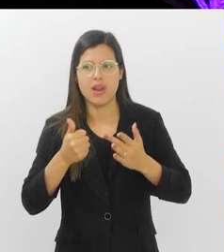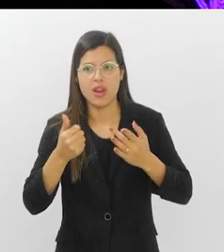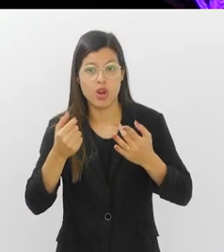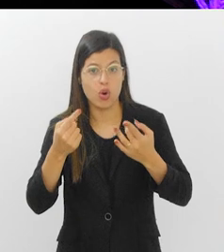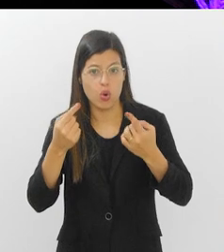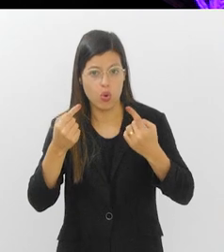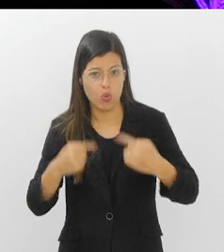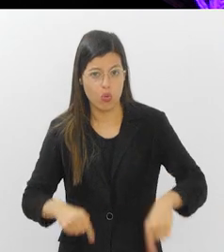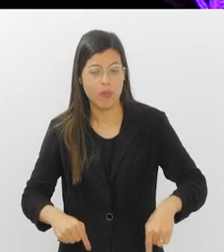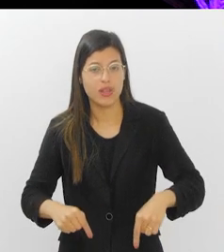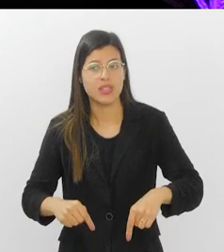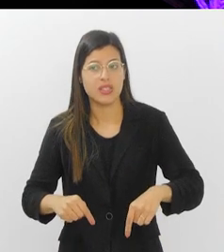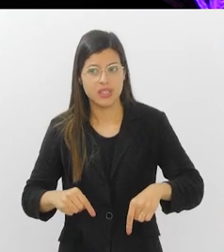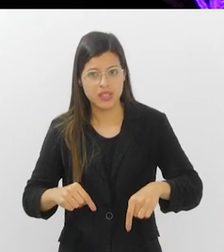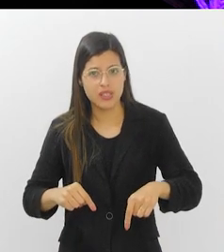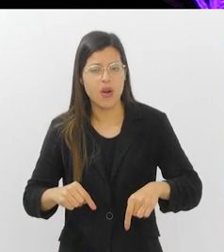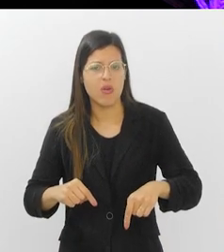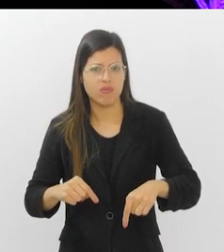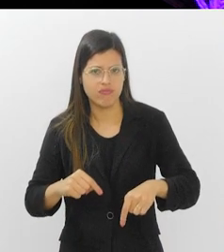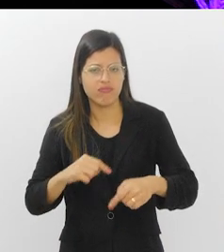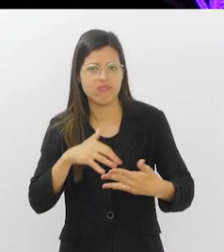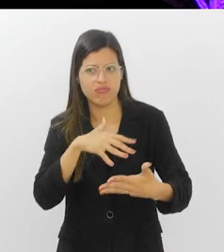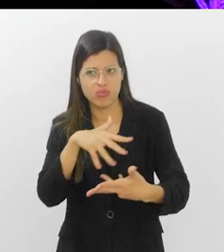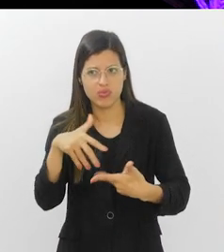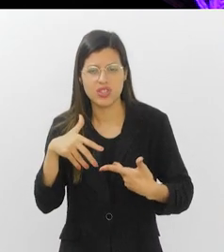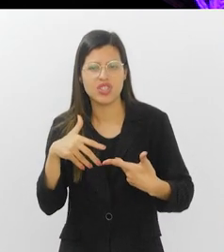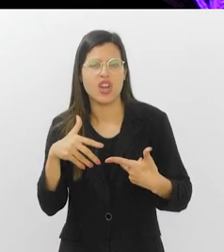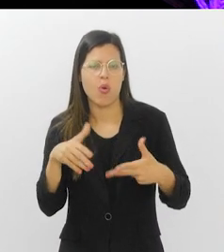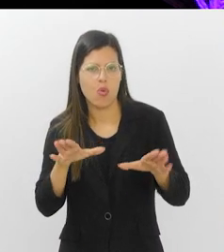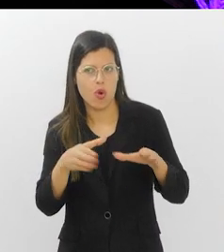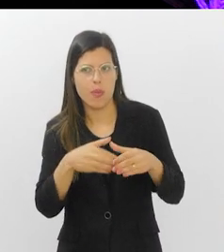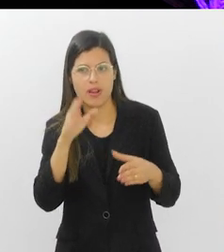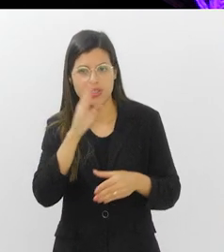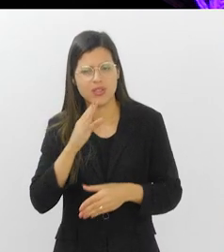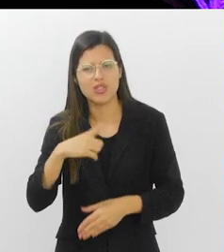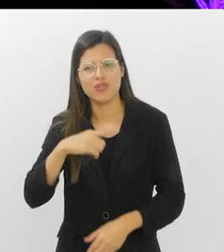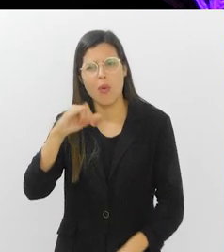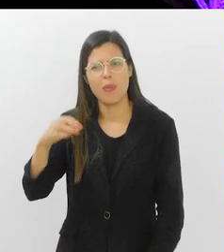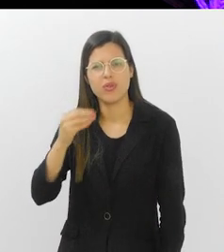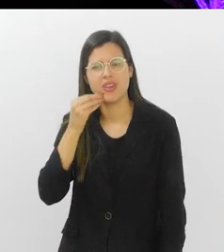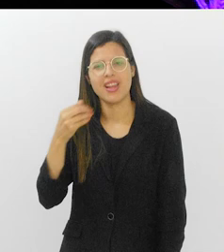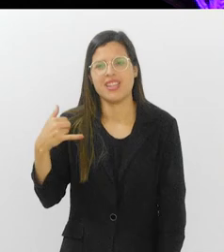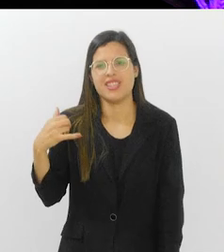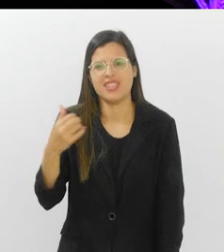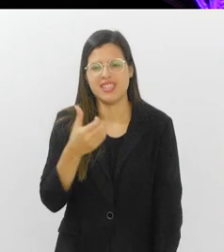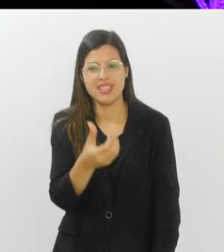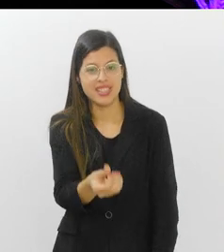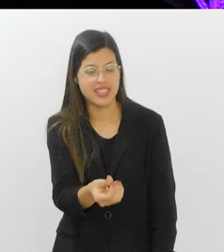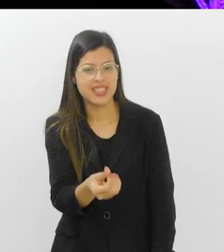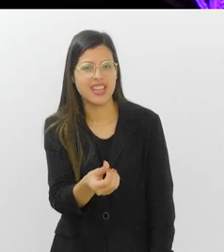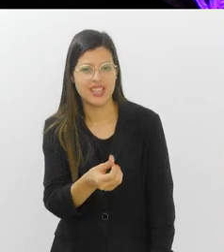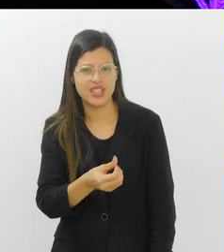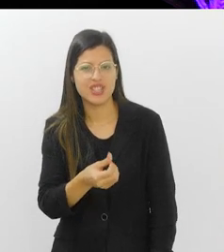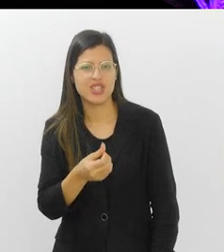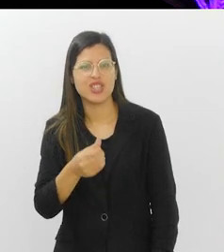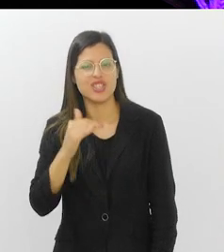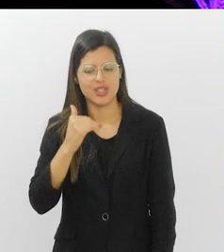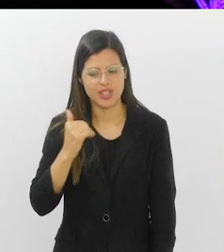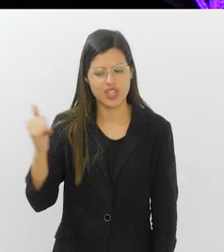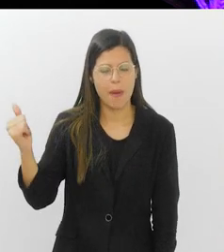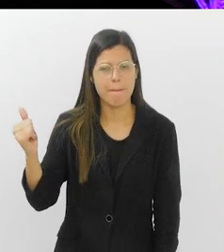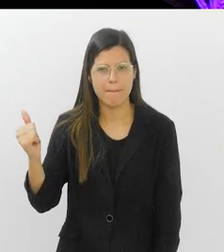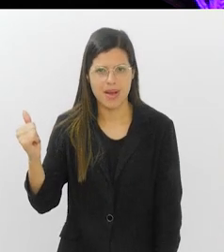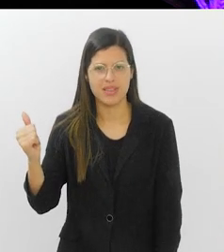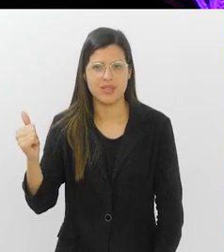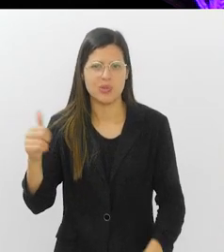internacional eh oficial né que a seleção brasileira ia participar E aí eu tive a oportunidade já com 16 anos tive oportunidade